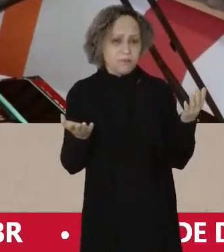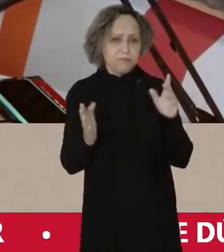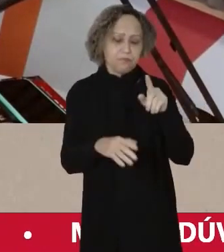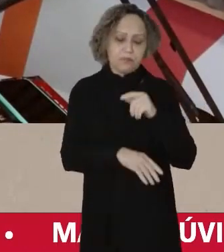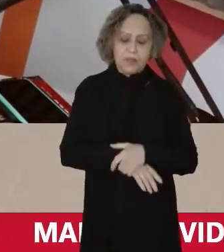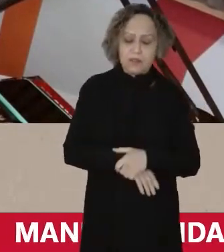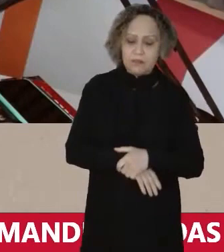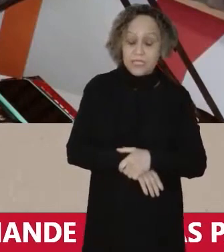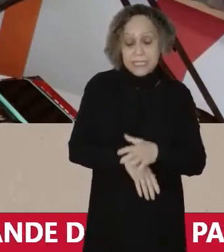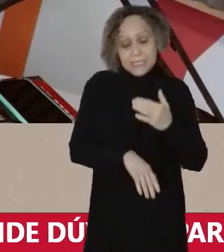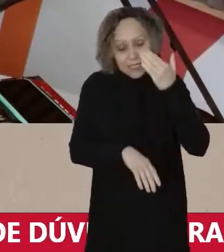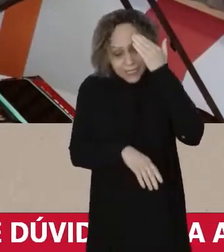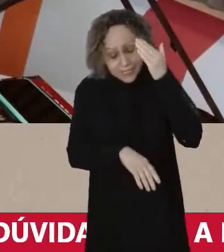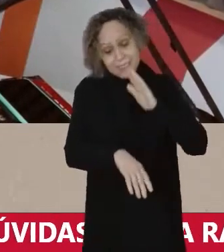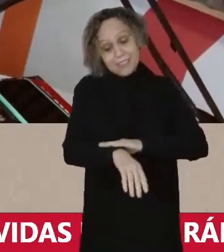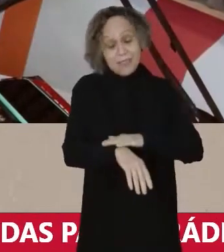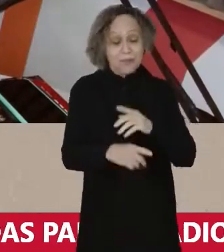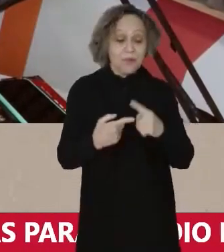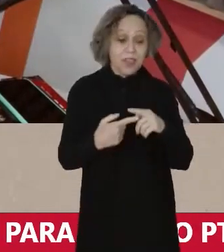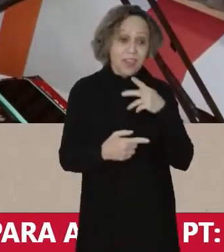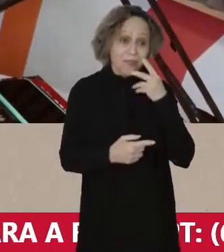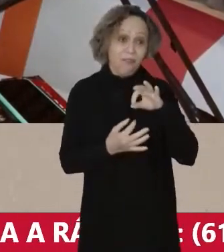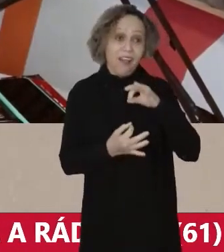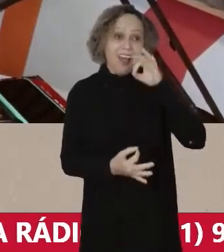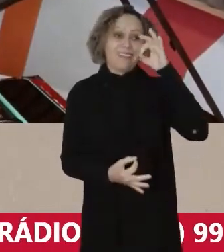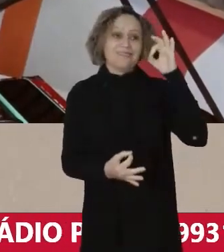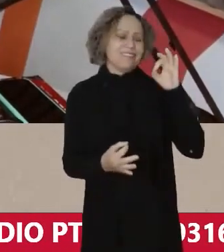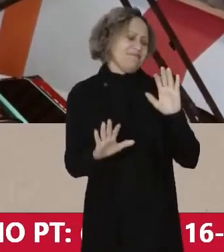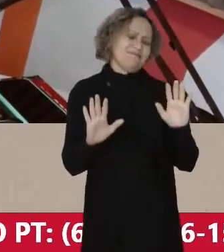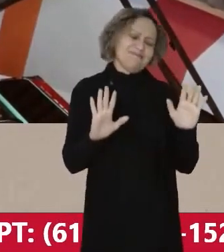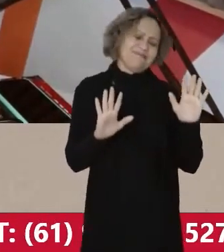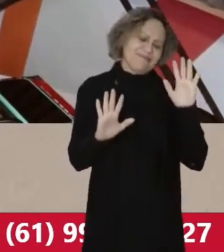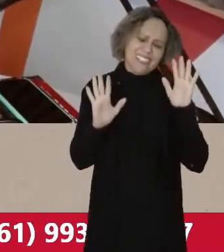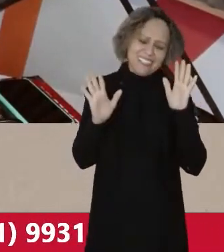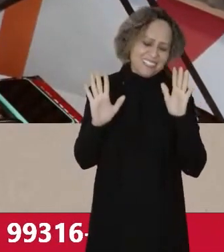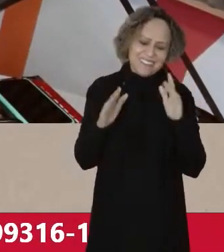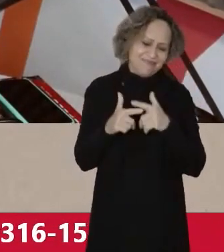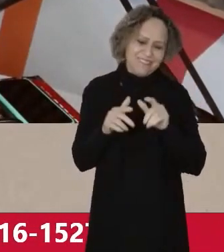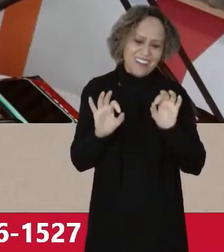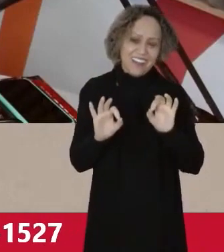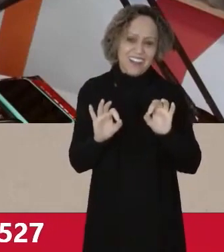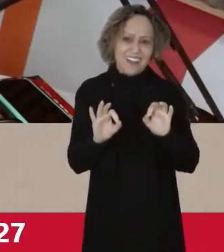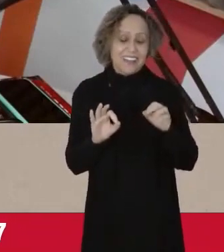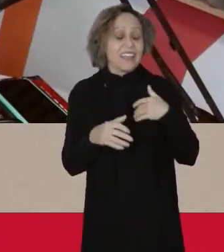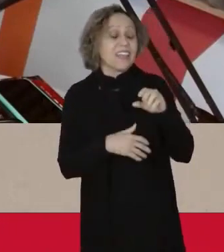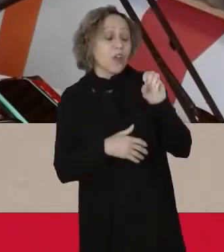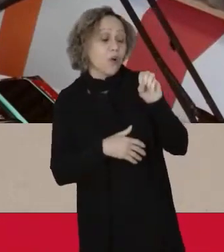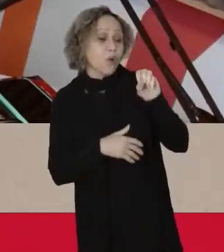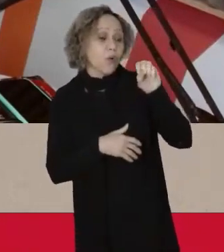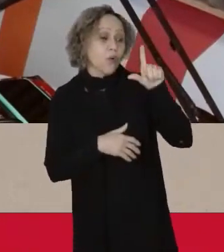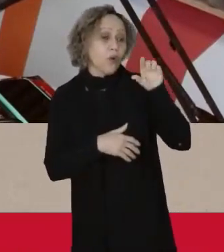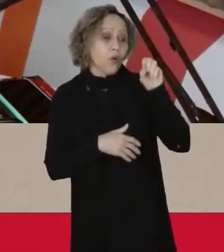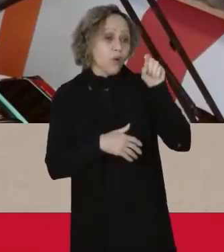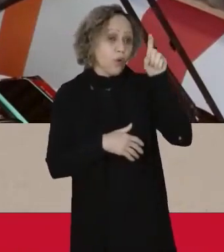tempo, eu acabo falando muito. Um Imagina! abraço para vocês todos, que Olorum abençoe,